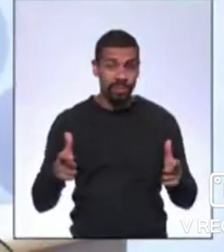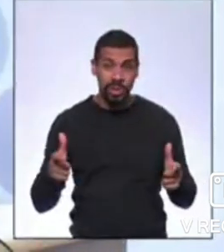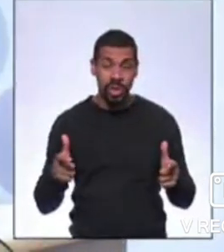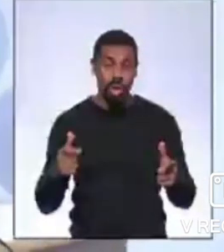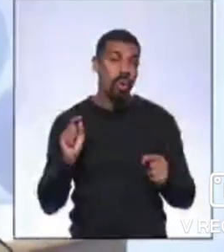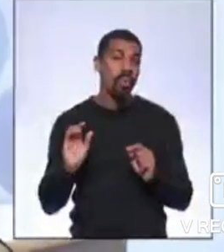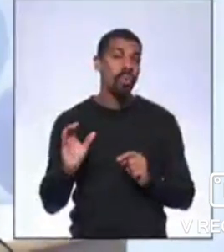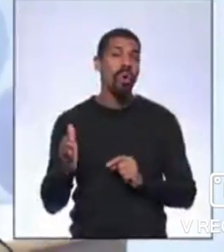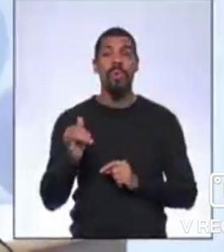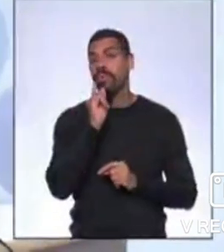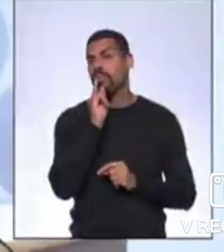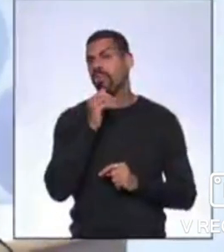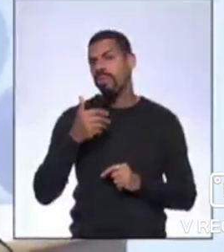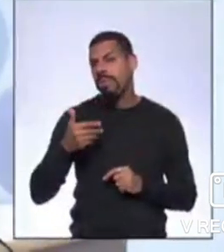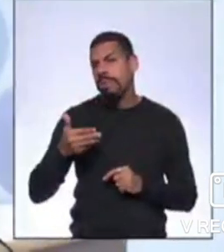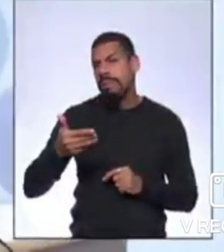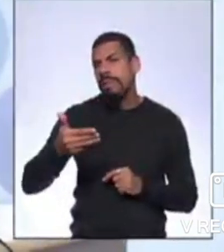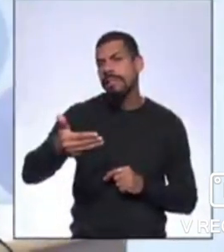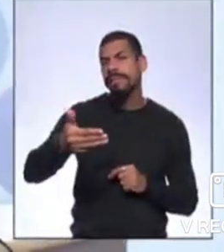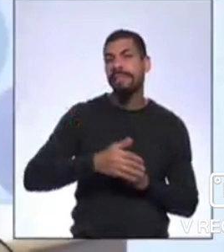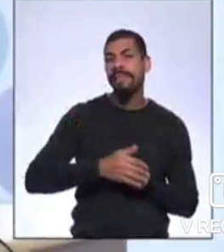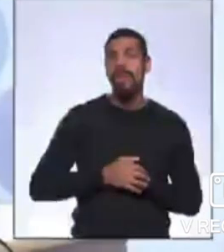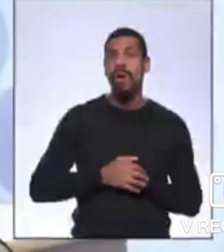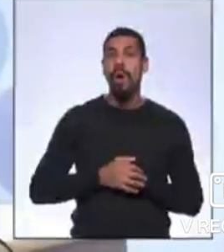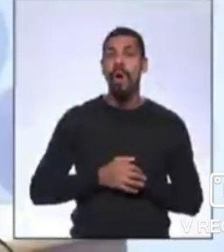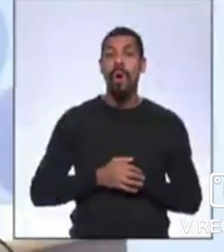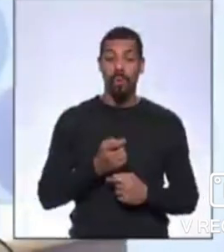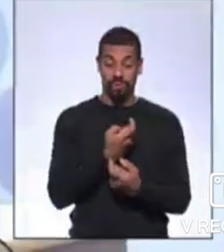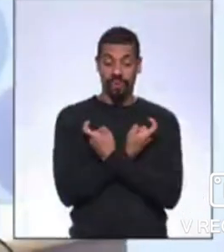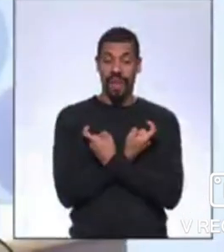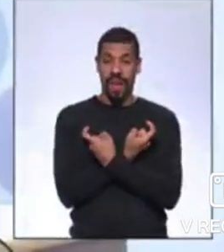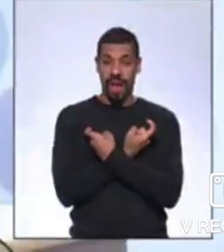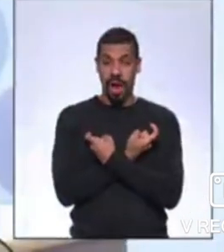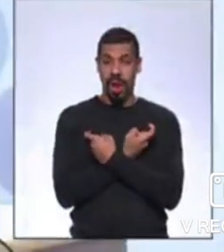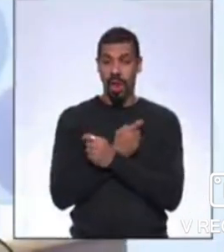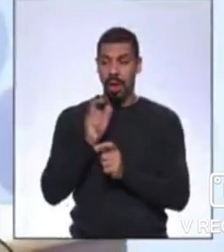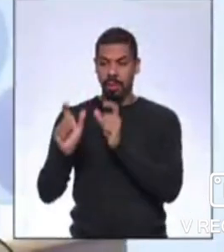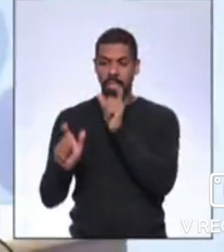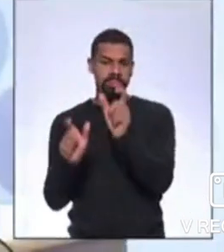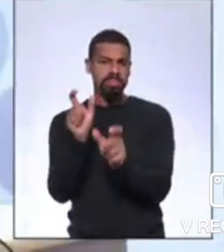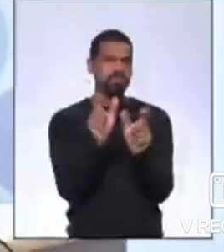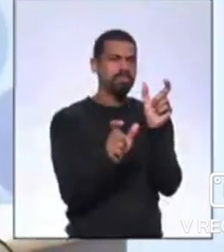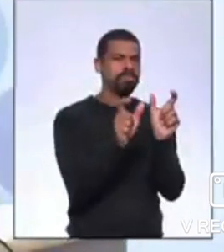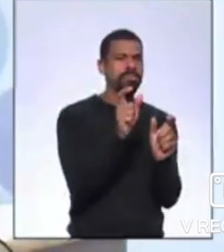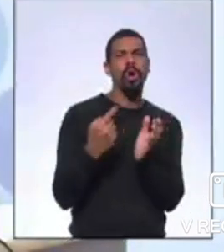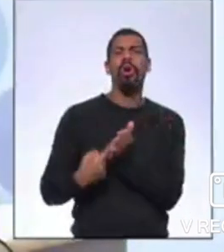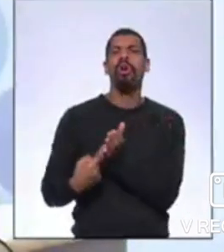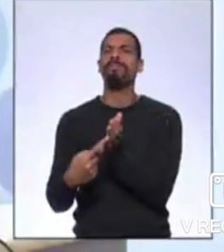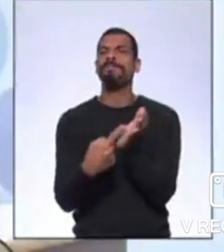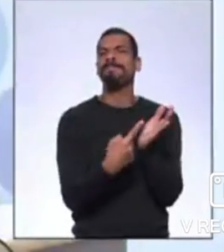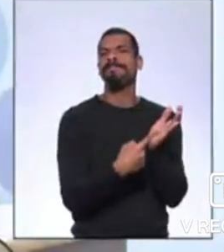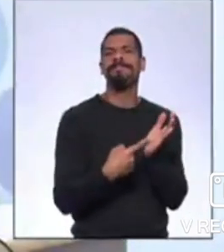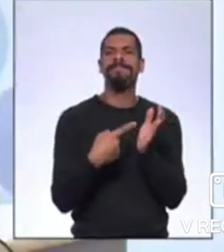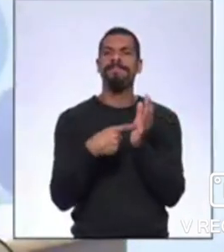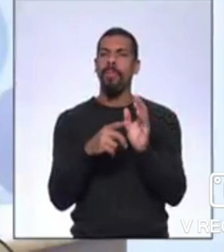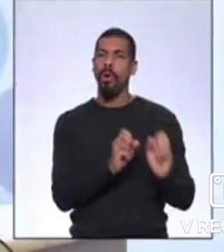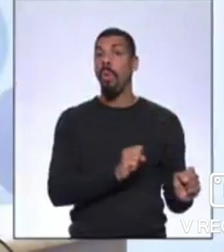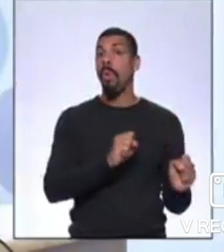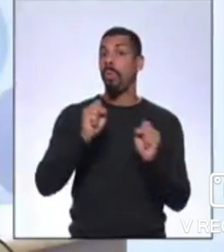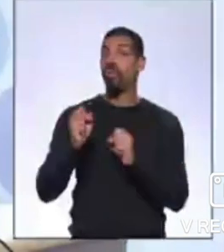chegou mais para frente, ali em um determinado momento, os faraós se reorganizam, centralizam o poder de novo. E aí o